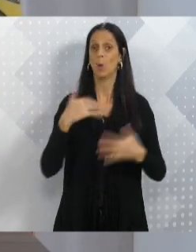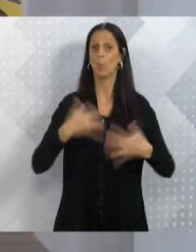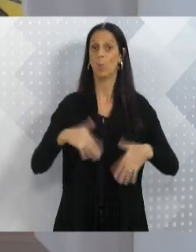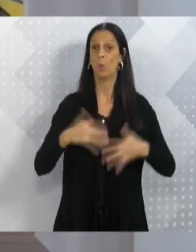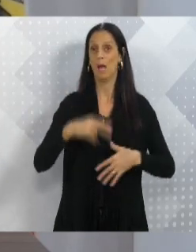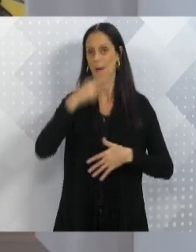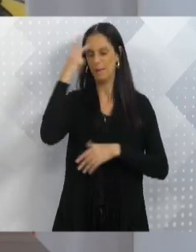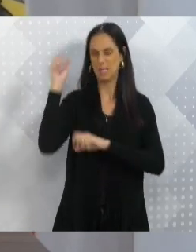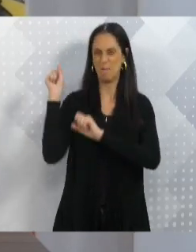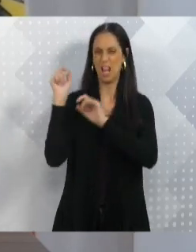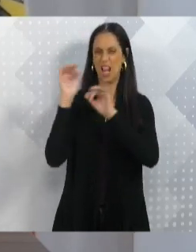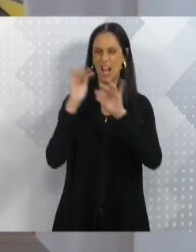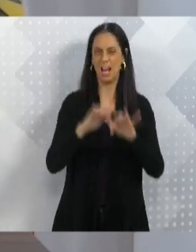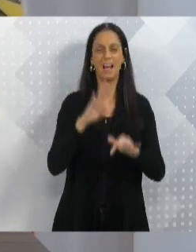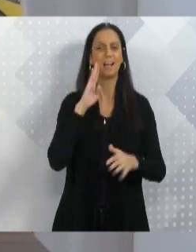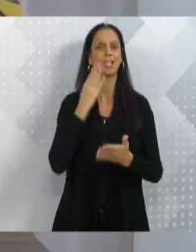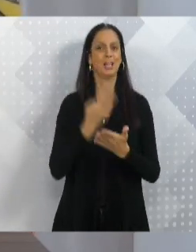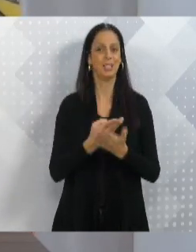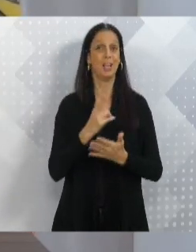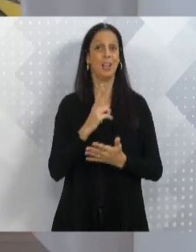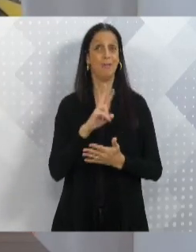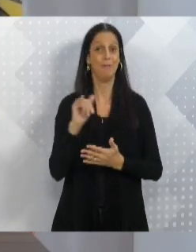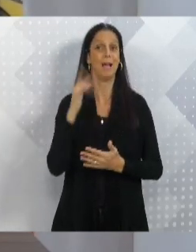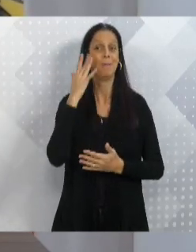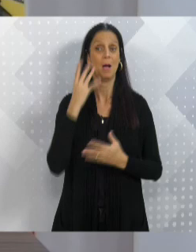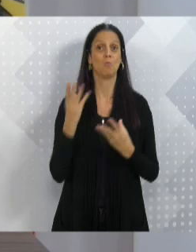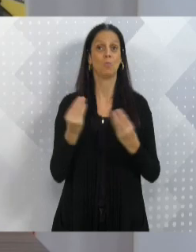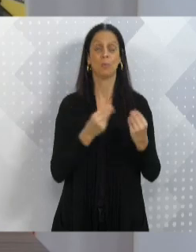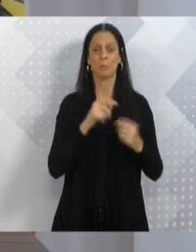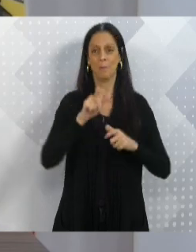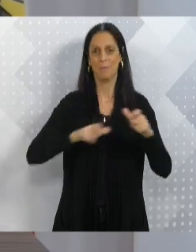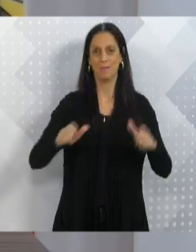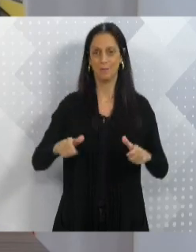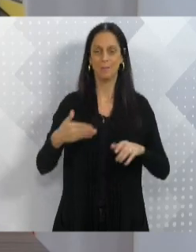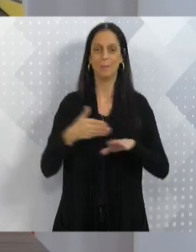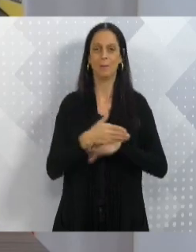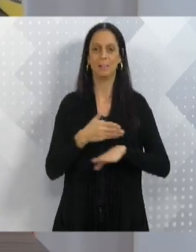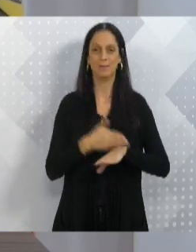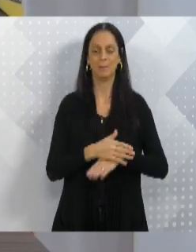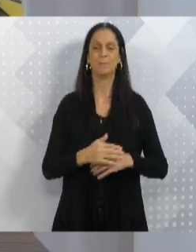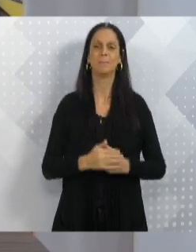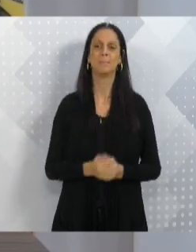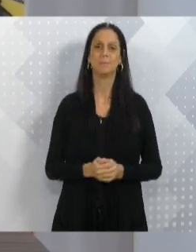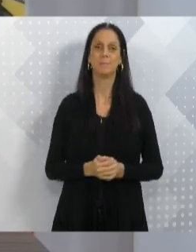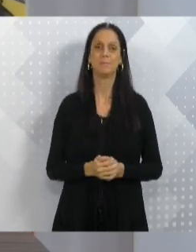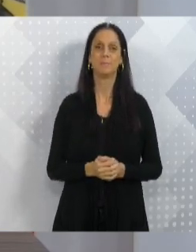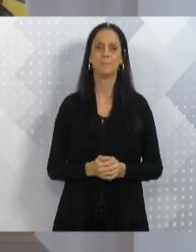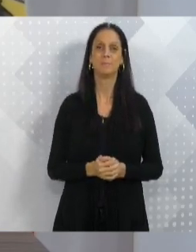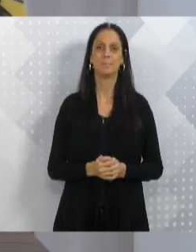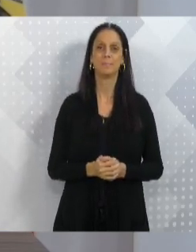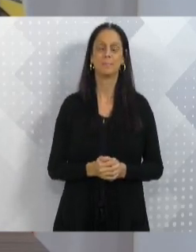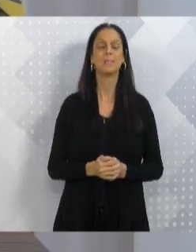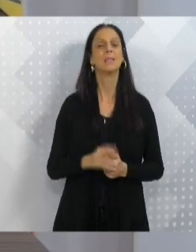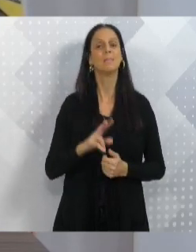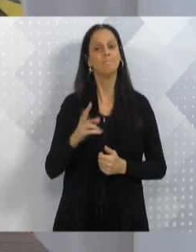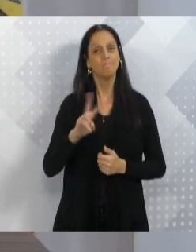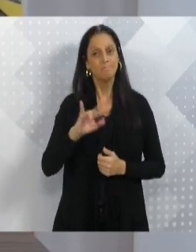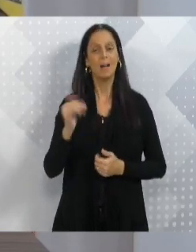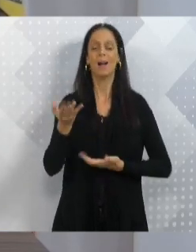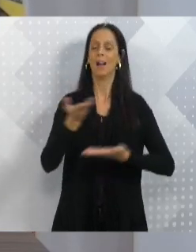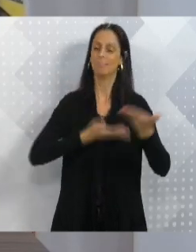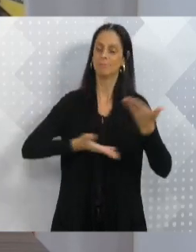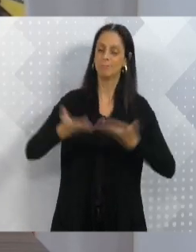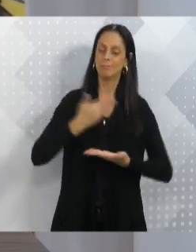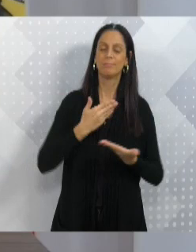de todas as outras duas, como vem acontecendo cada sessão. Vamos ter aí a troca de ideias,